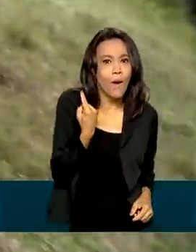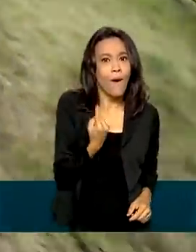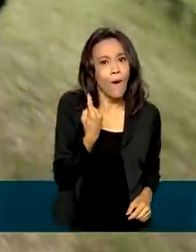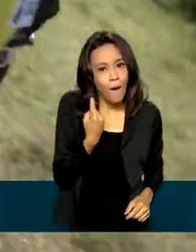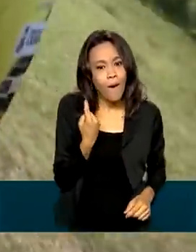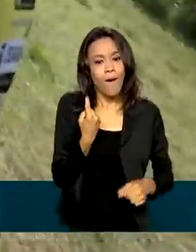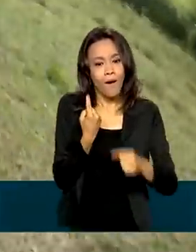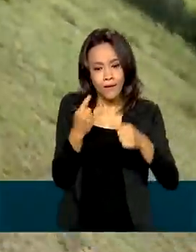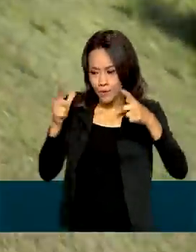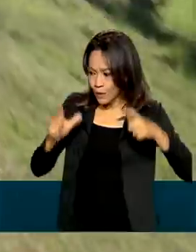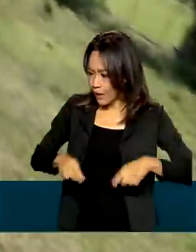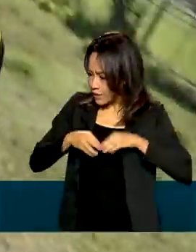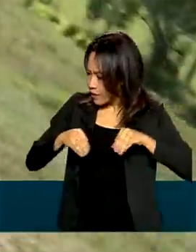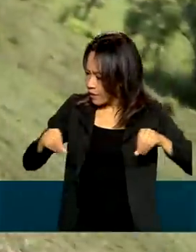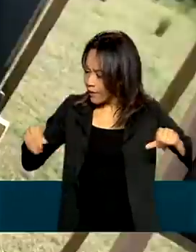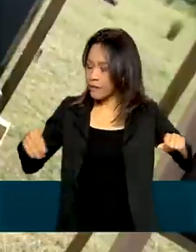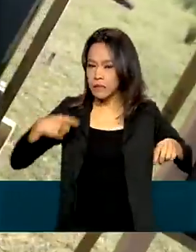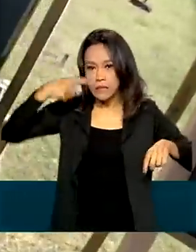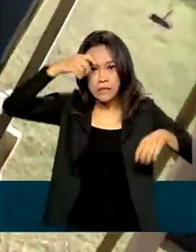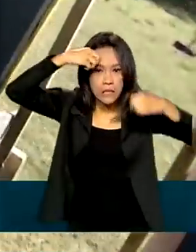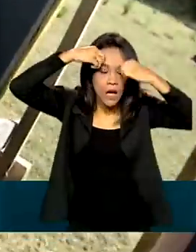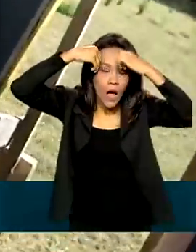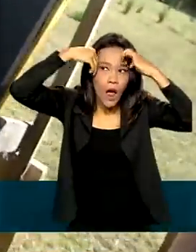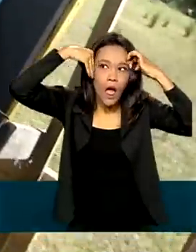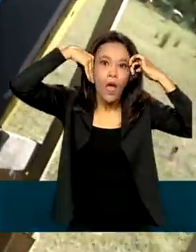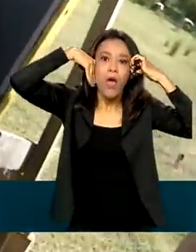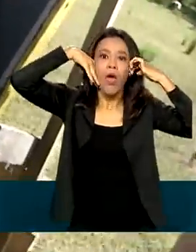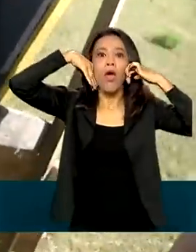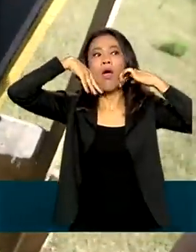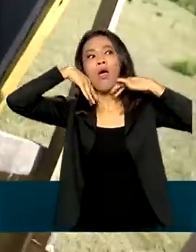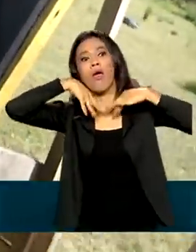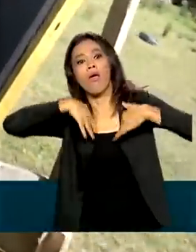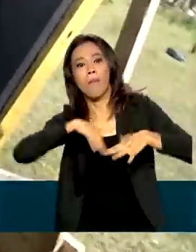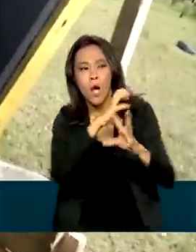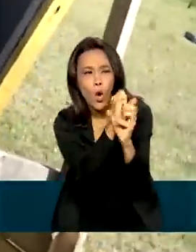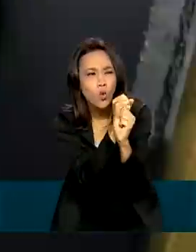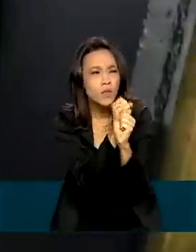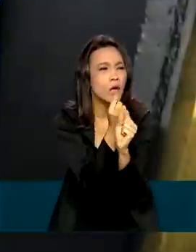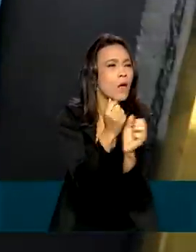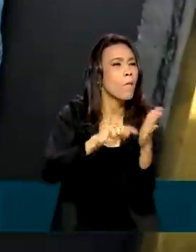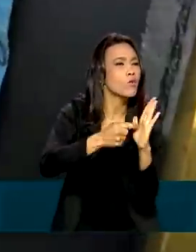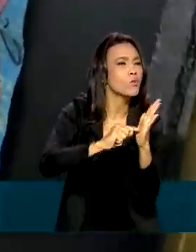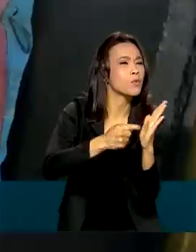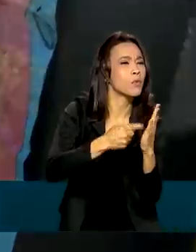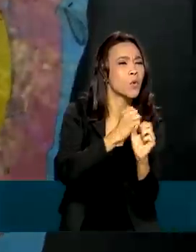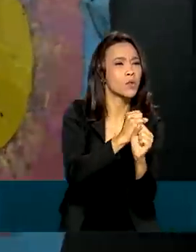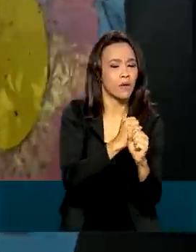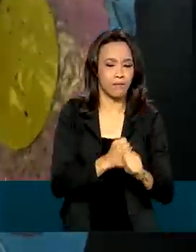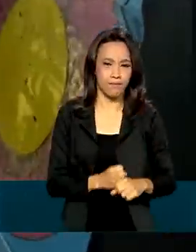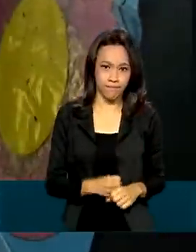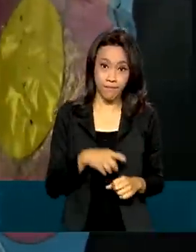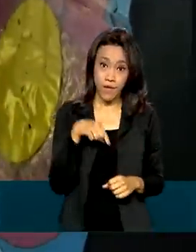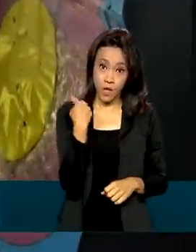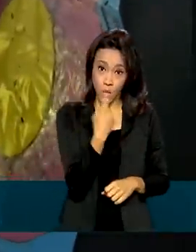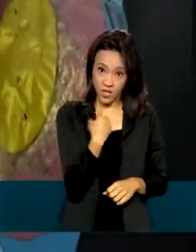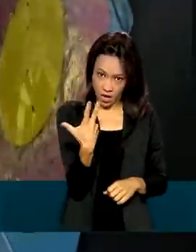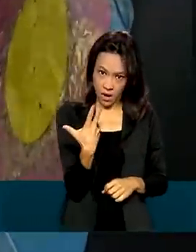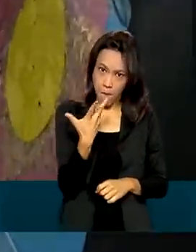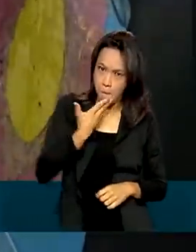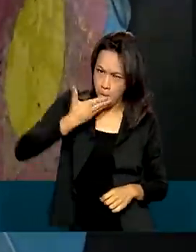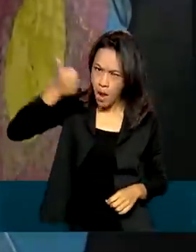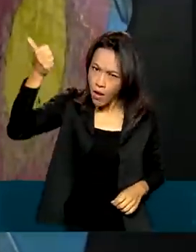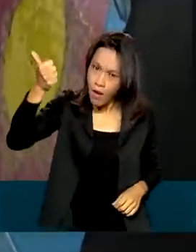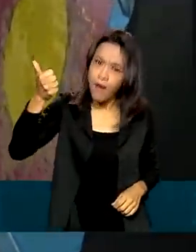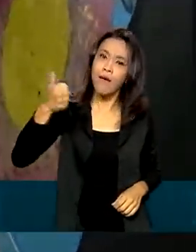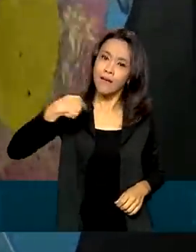de areia, precisa suar para contar os pontos. Pesado, porque se a gente espera grandes resultados, aí agora eu